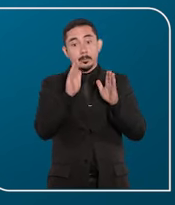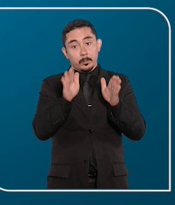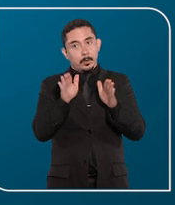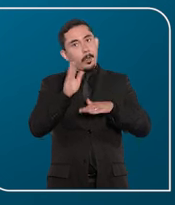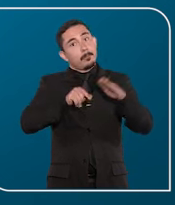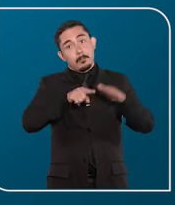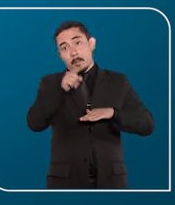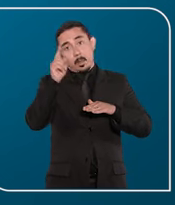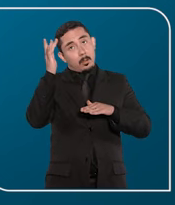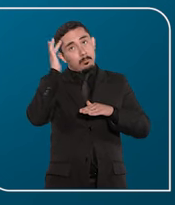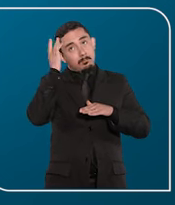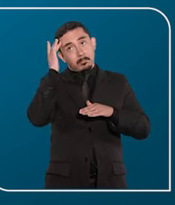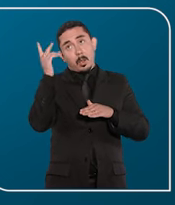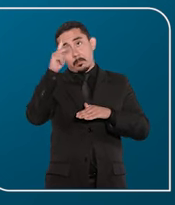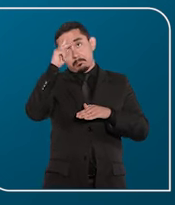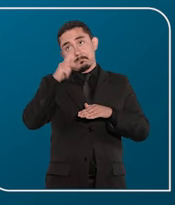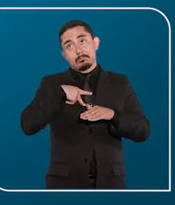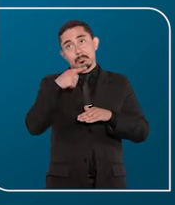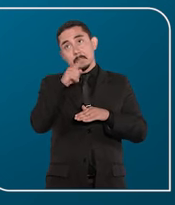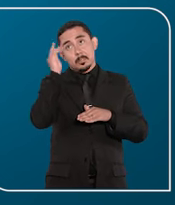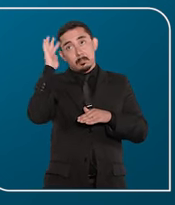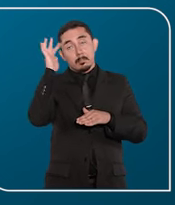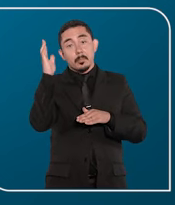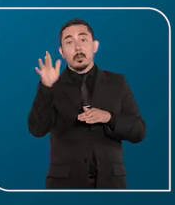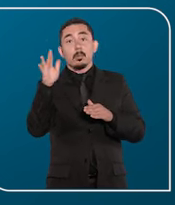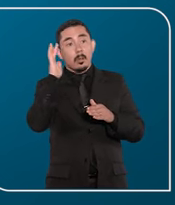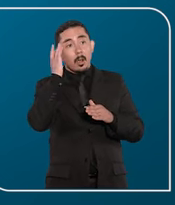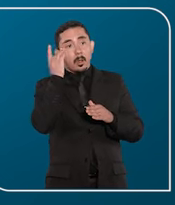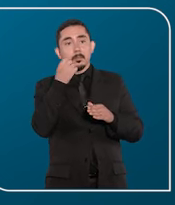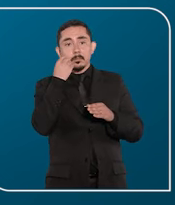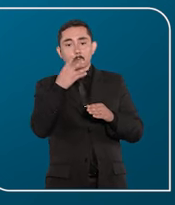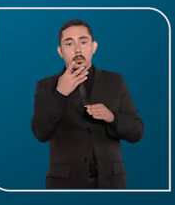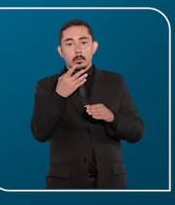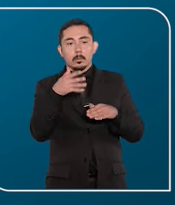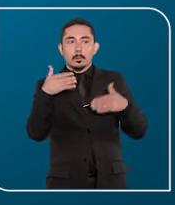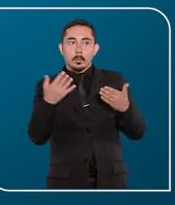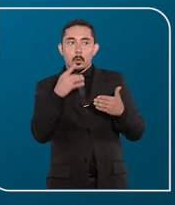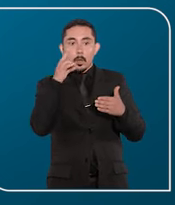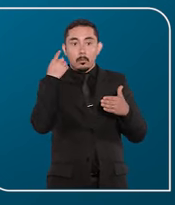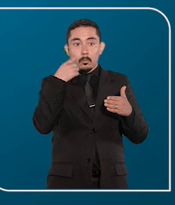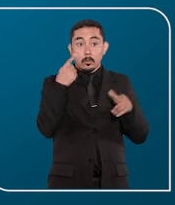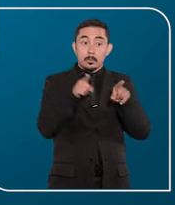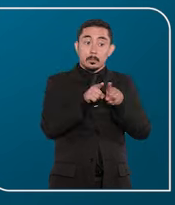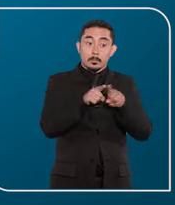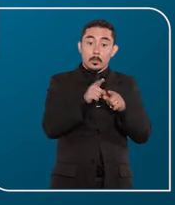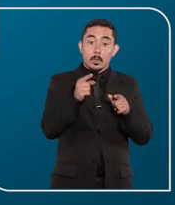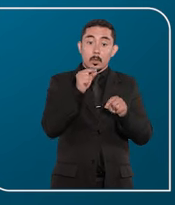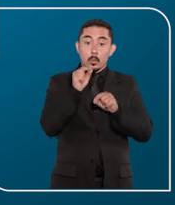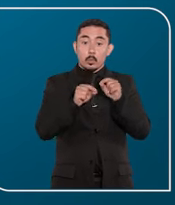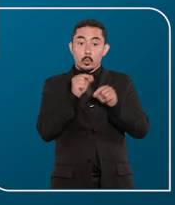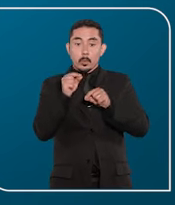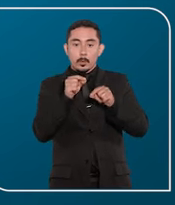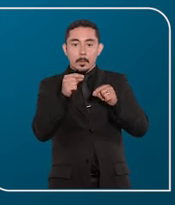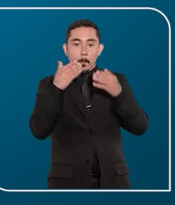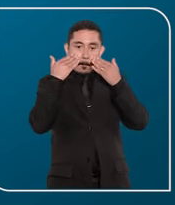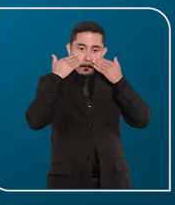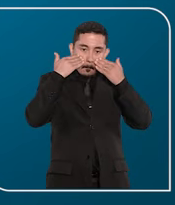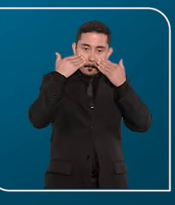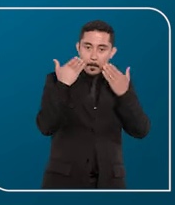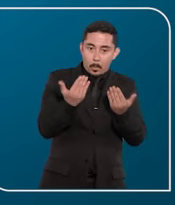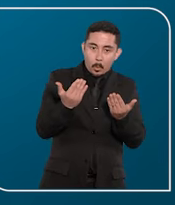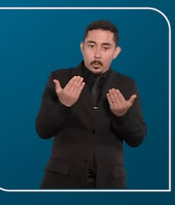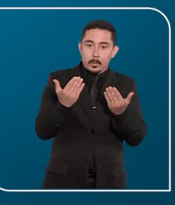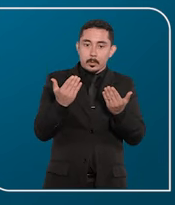que elas entendem adequada. Então, o advogado aqui, ele emerge também com a função de demonstrar, né,